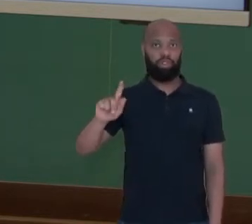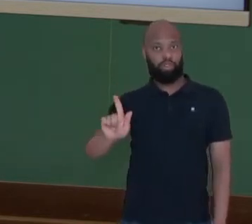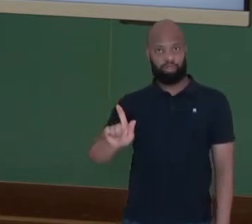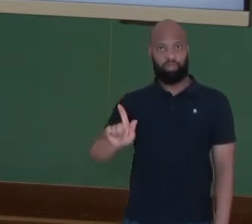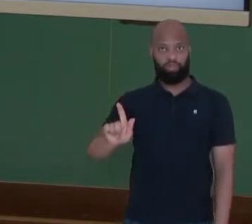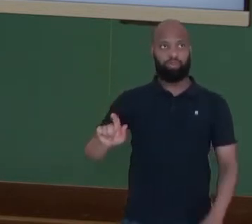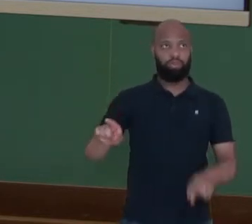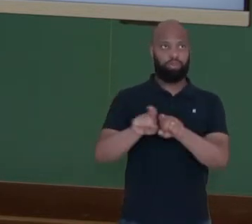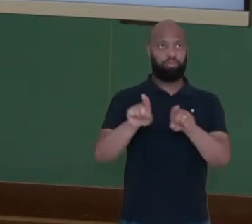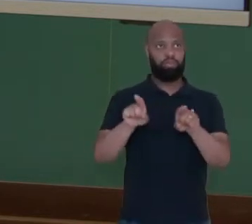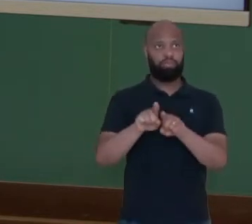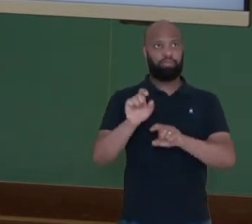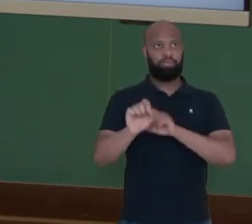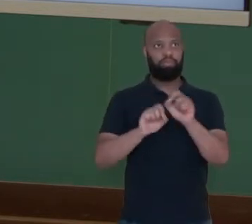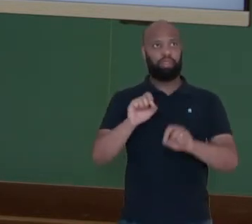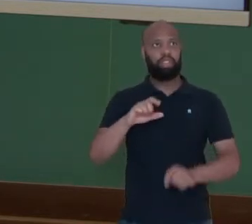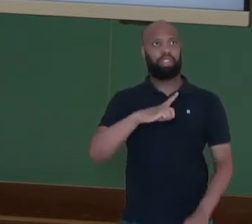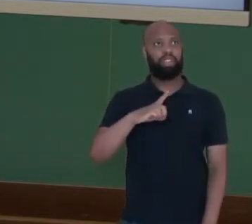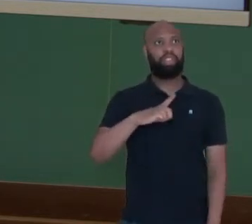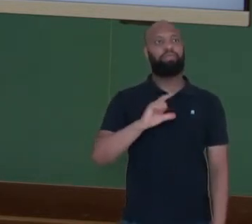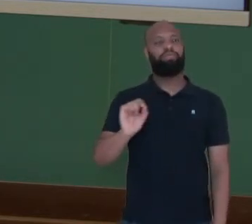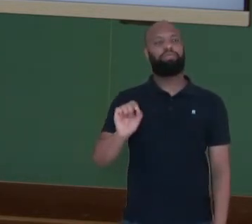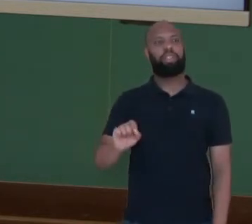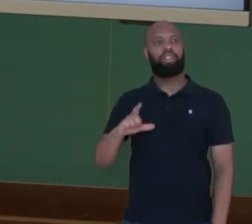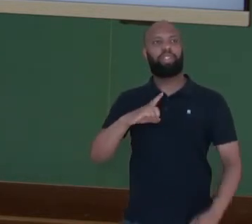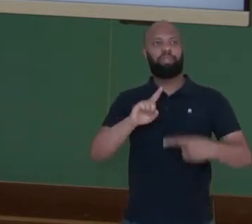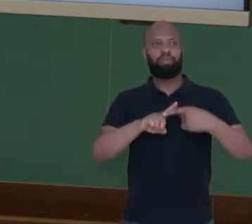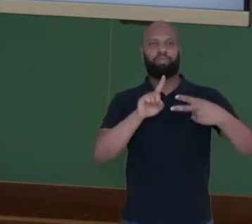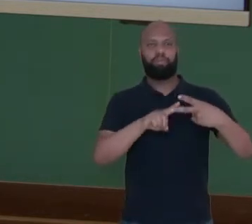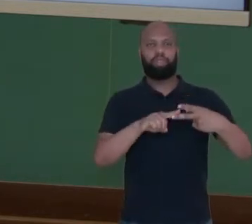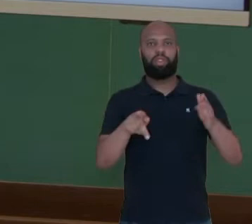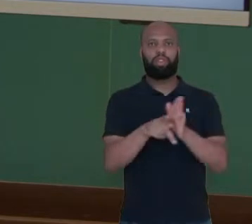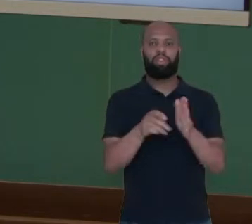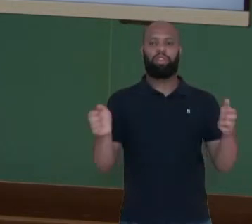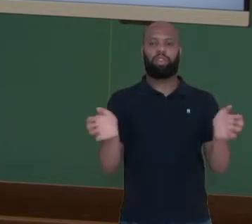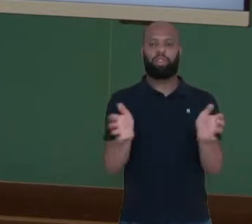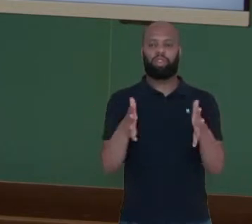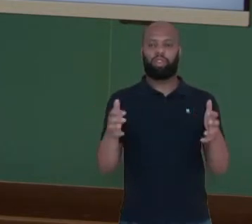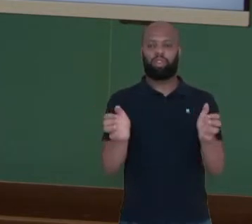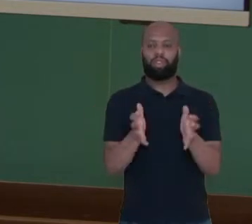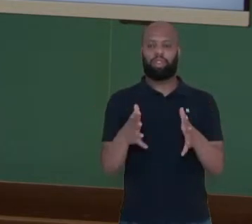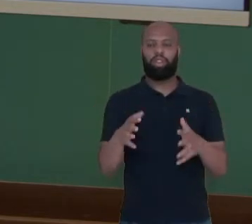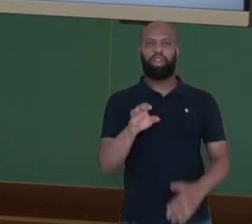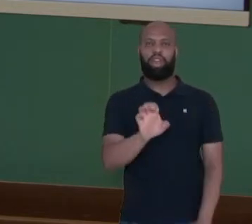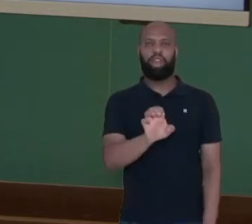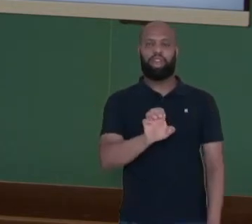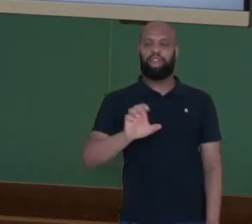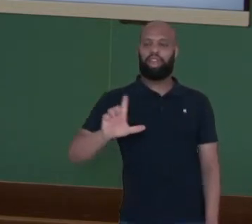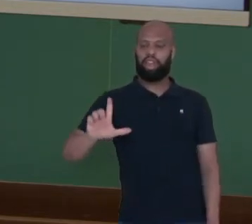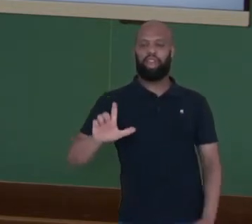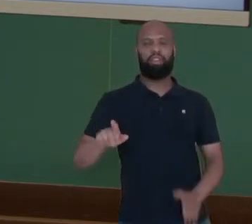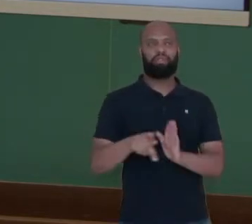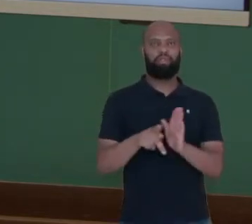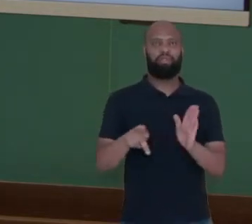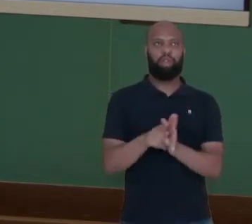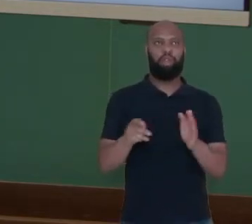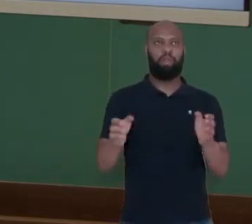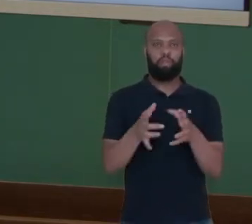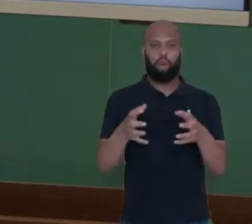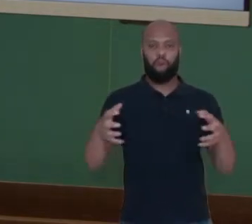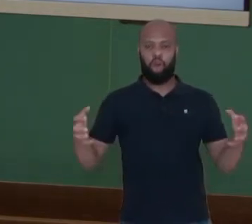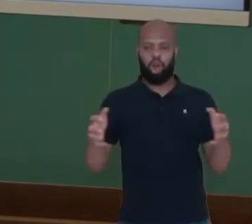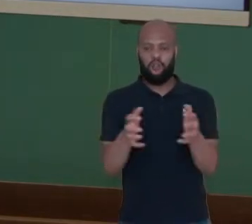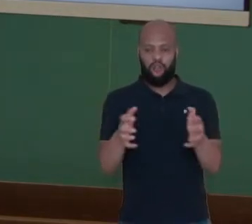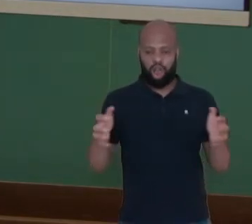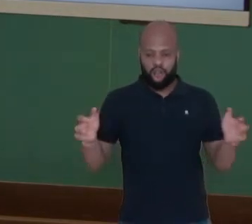armazenadas. E aí nós temos dois tipos, a chamada energia elástica, representada por EL, e no caso nós utilizamos muito a